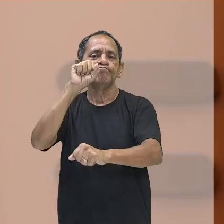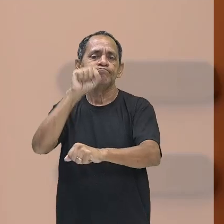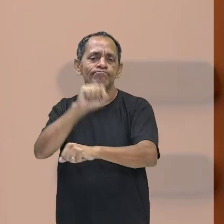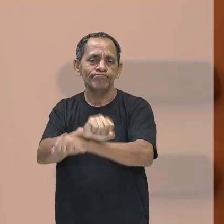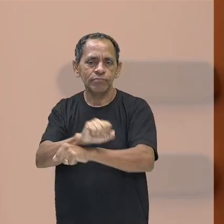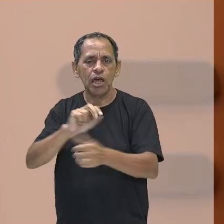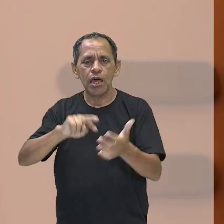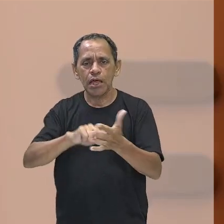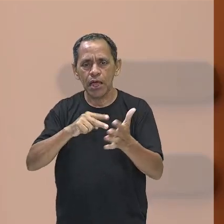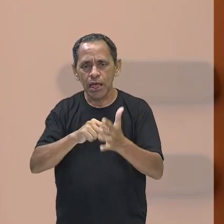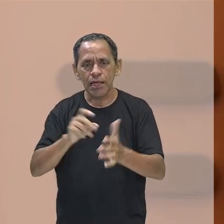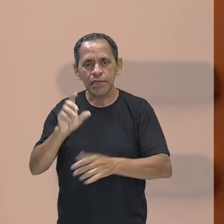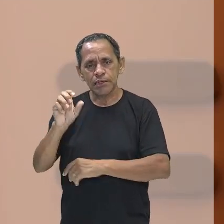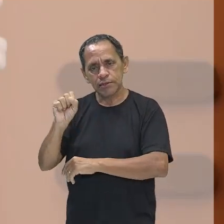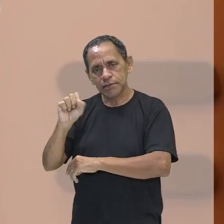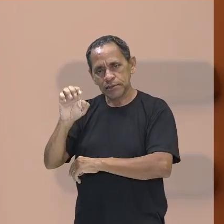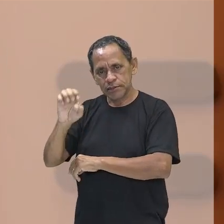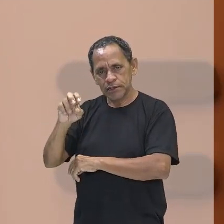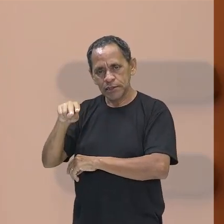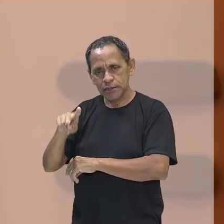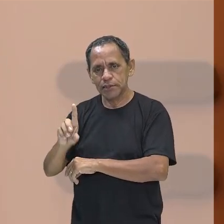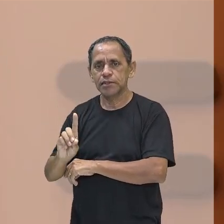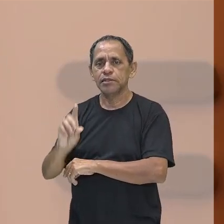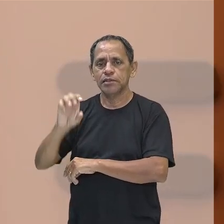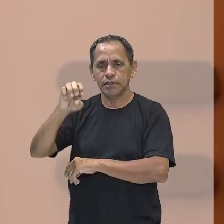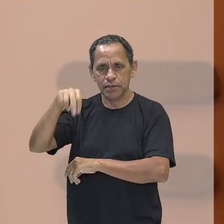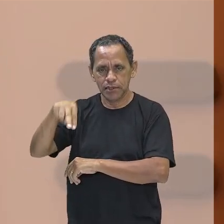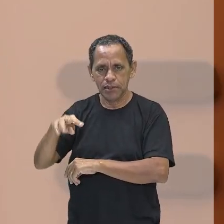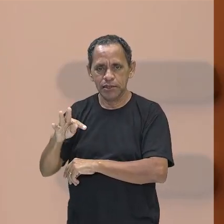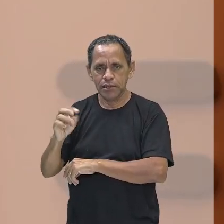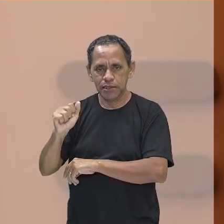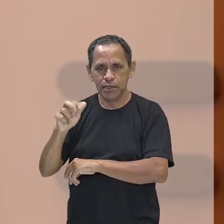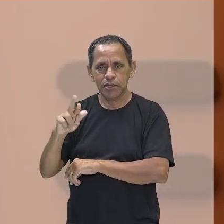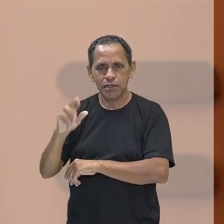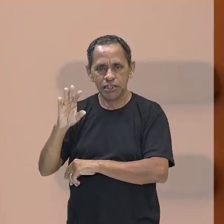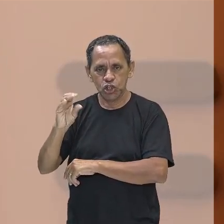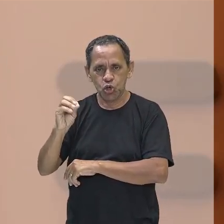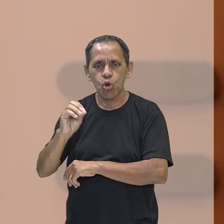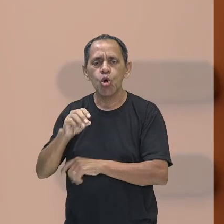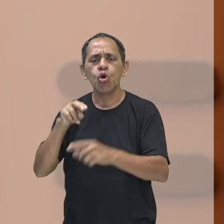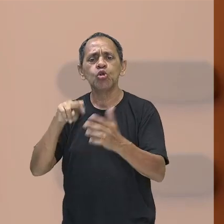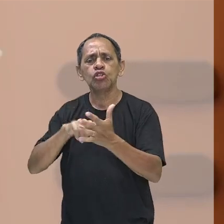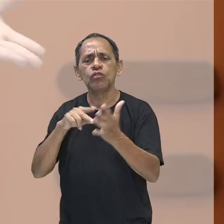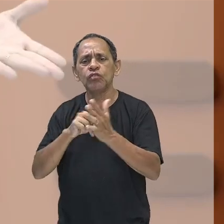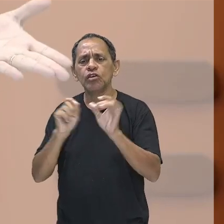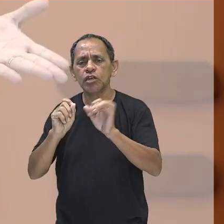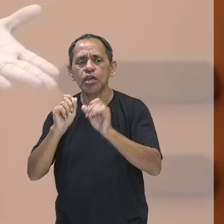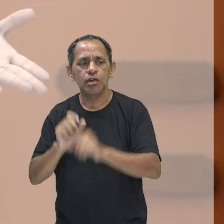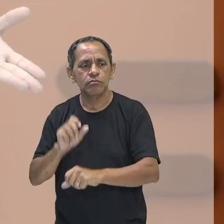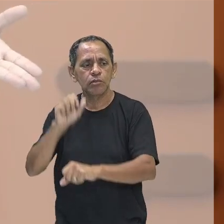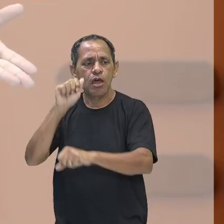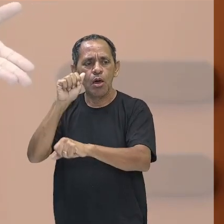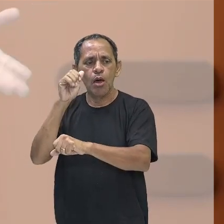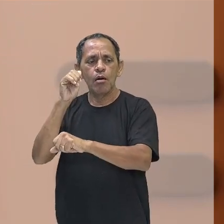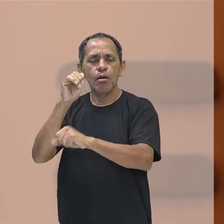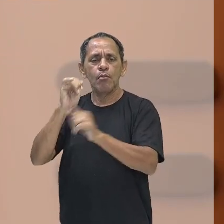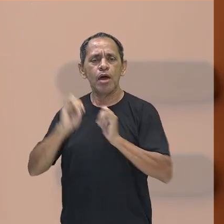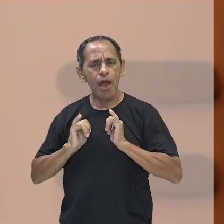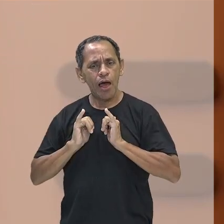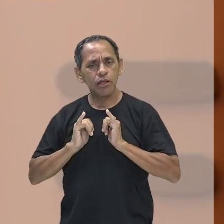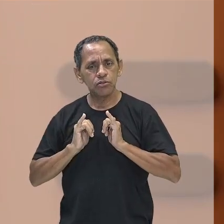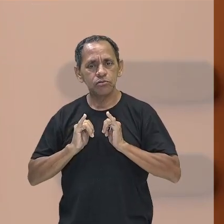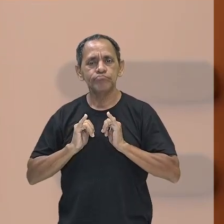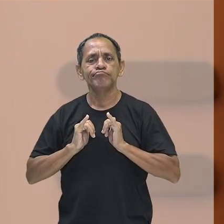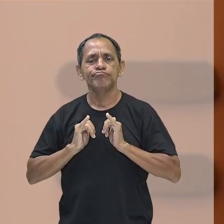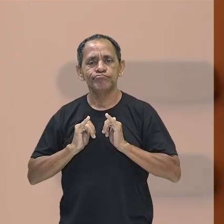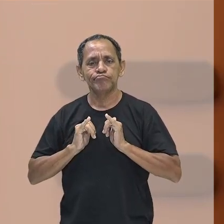essa palavra. Alguém já me chamou de sedentário quando não quero fazer nada, quero só ficar em casa, parado ali. Gente?